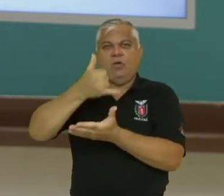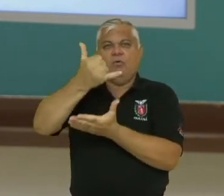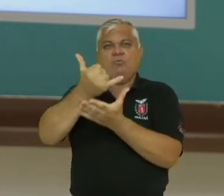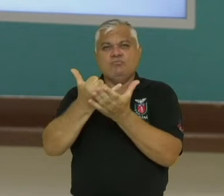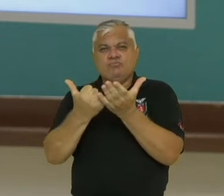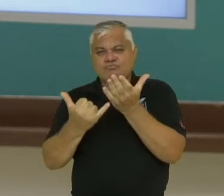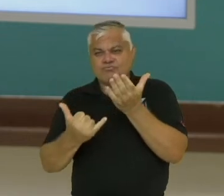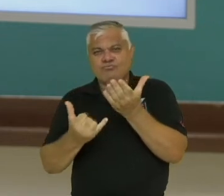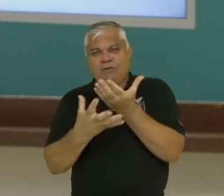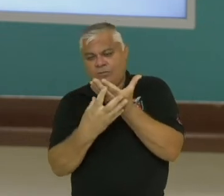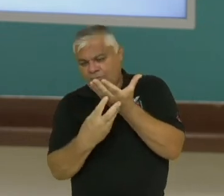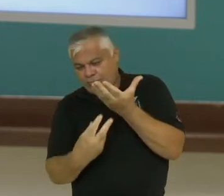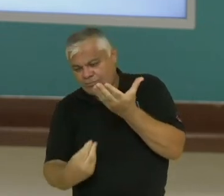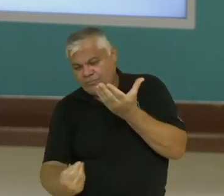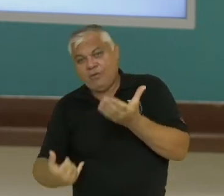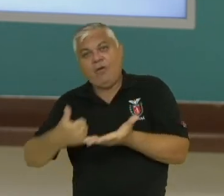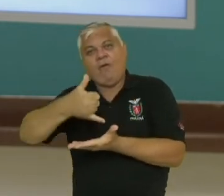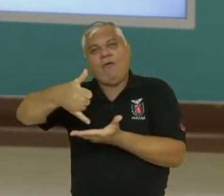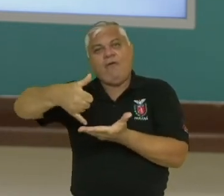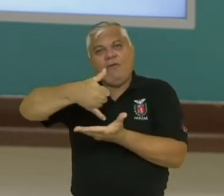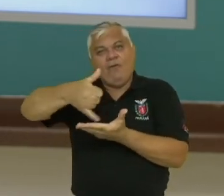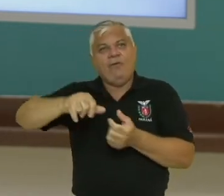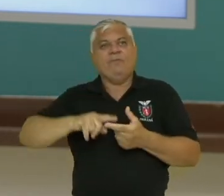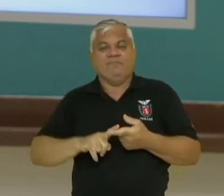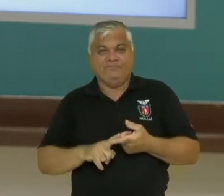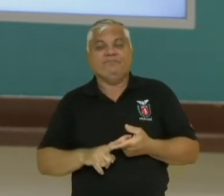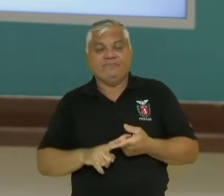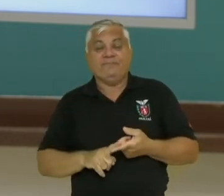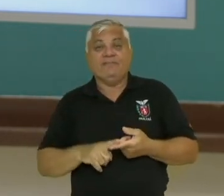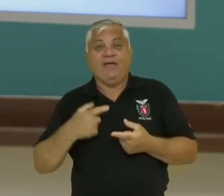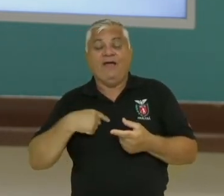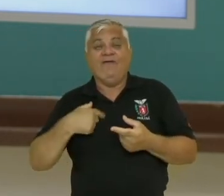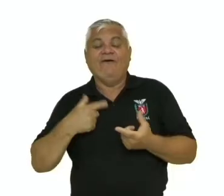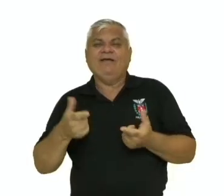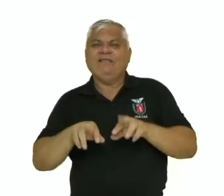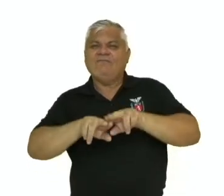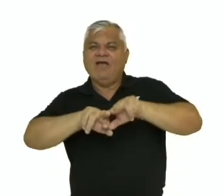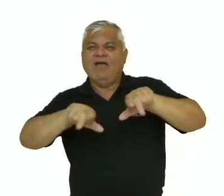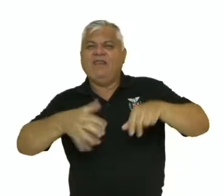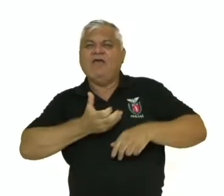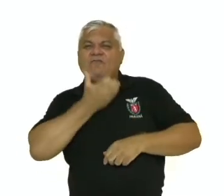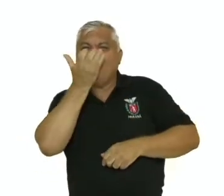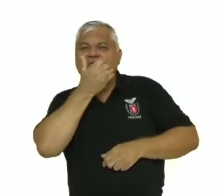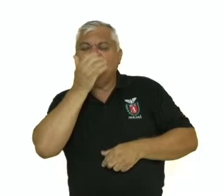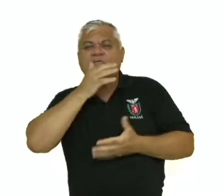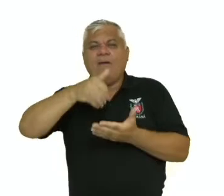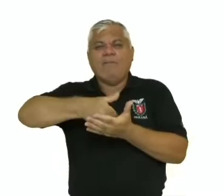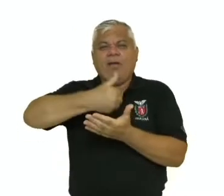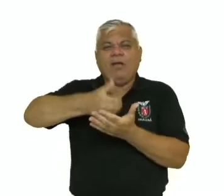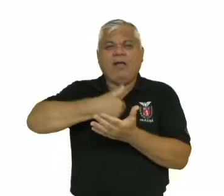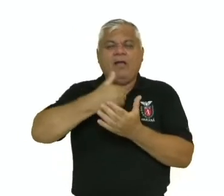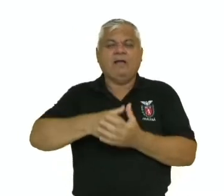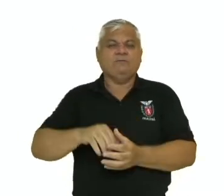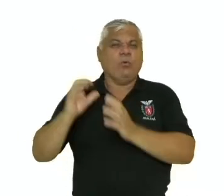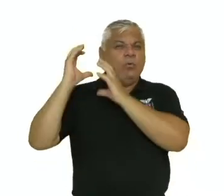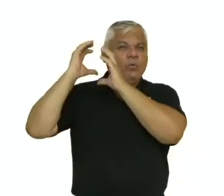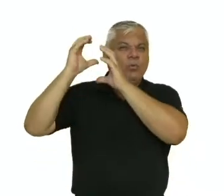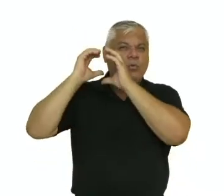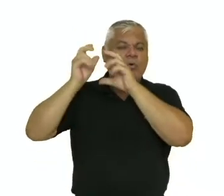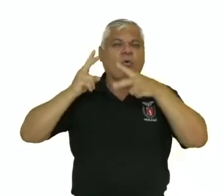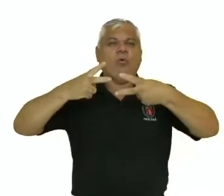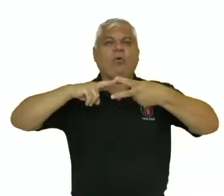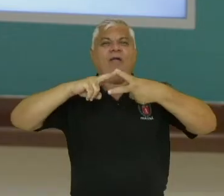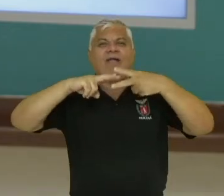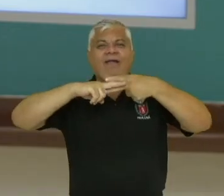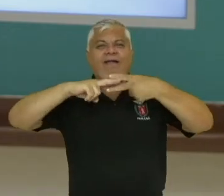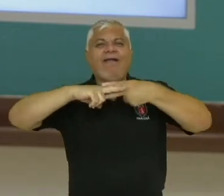Por exemplo, então, das sementes, nozes e algumas frutas, como o abacate, o coco e o cacau. Então, olha que interessante